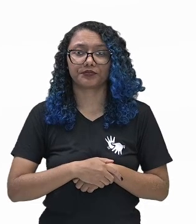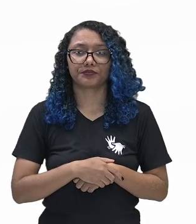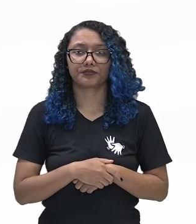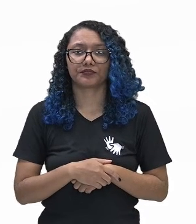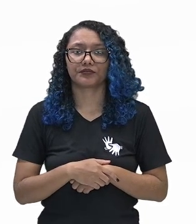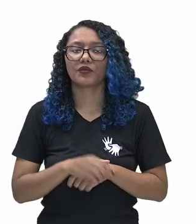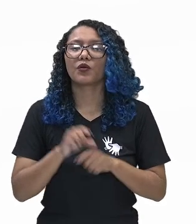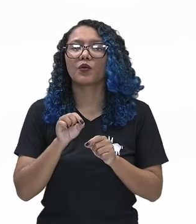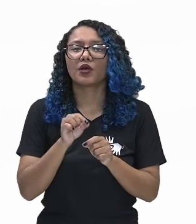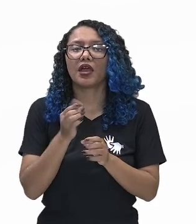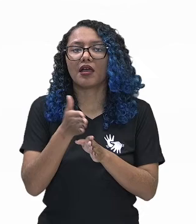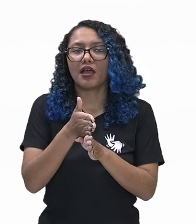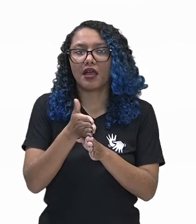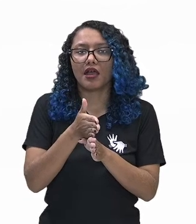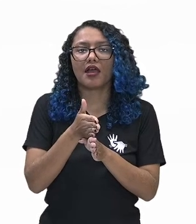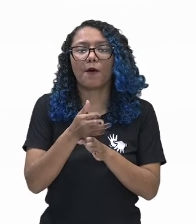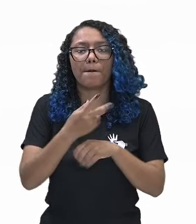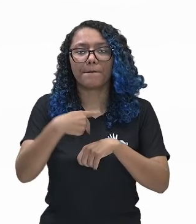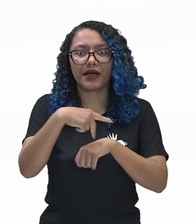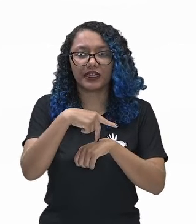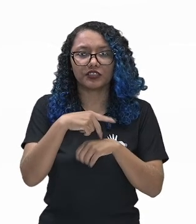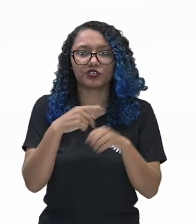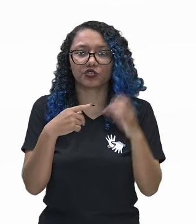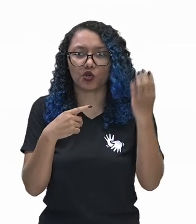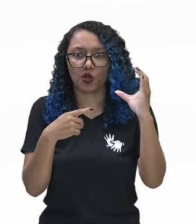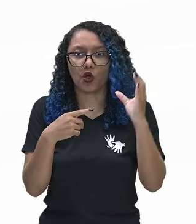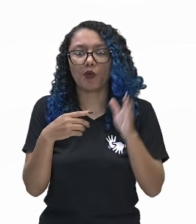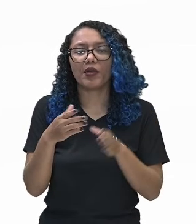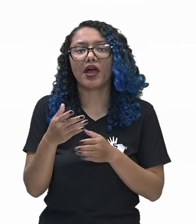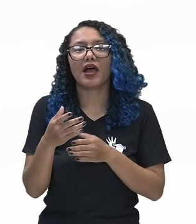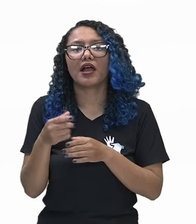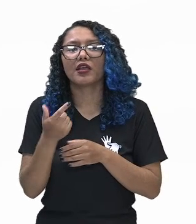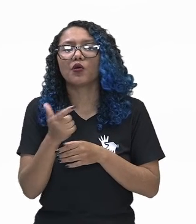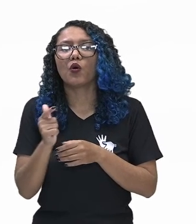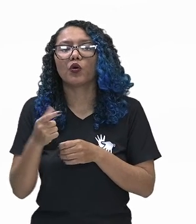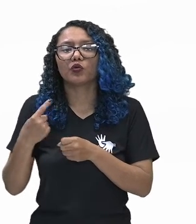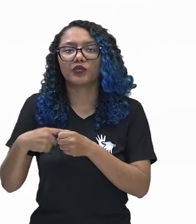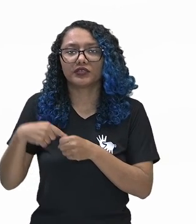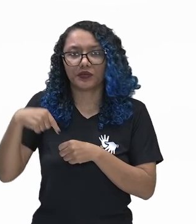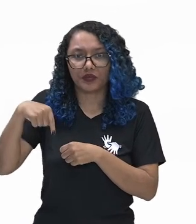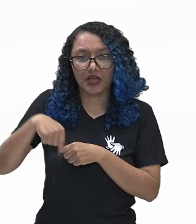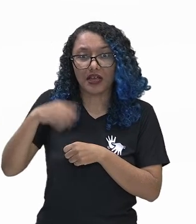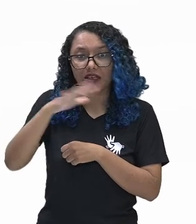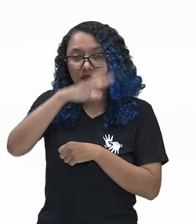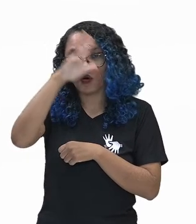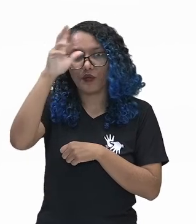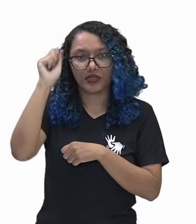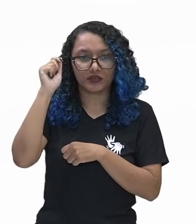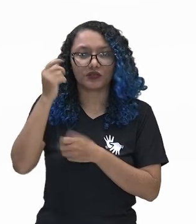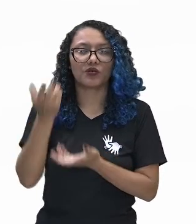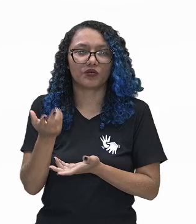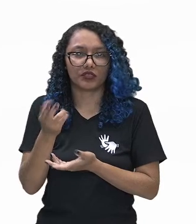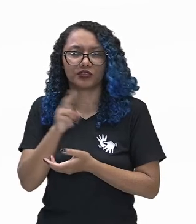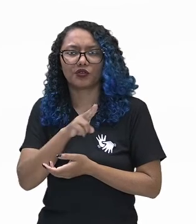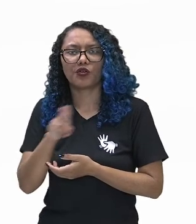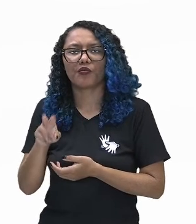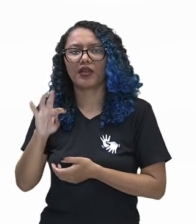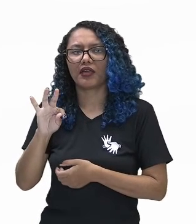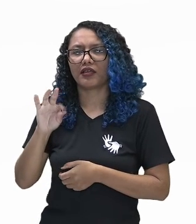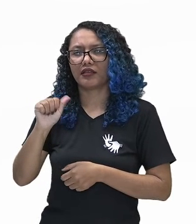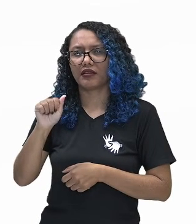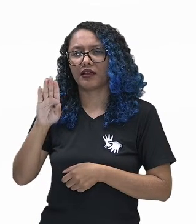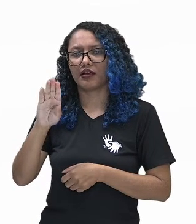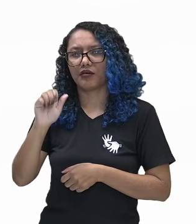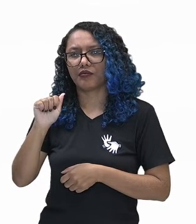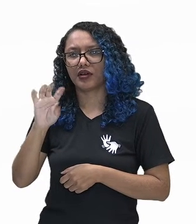com o município aqui do nosso estado, tá bom? O município do Amazonas, tá bom? Que é o município de